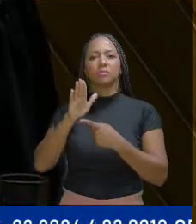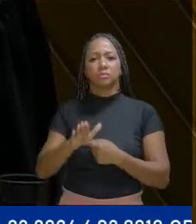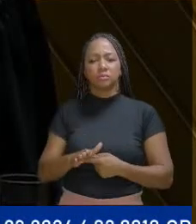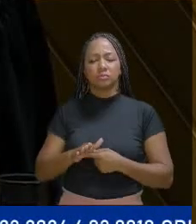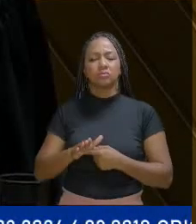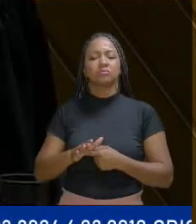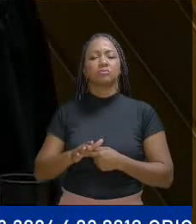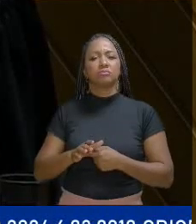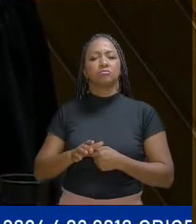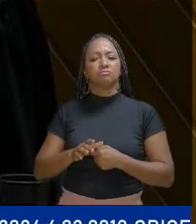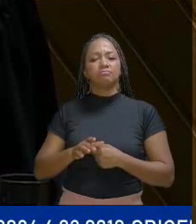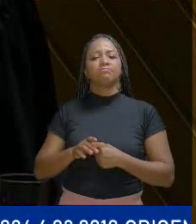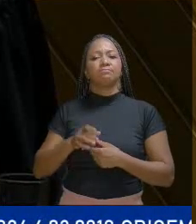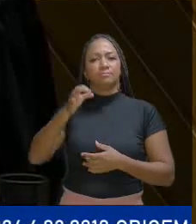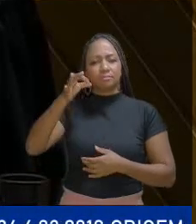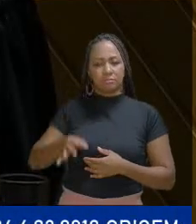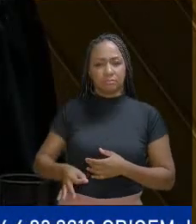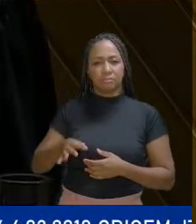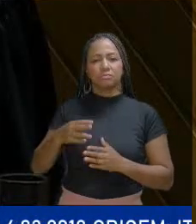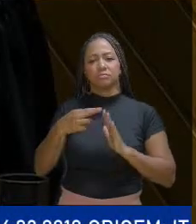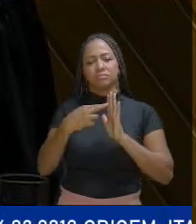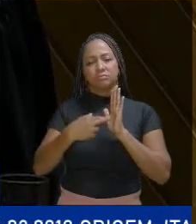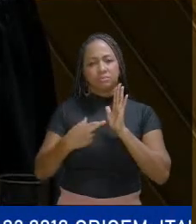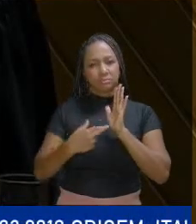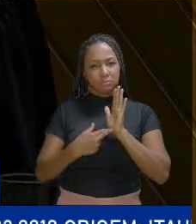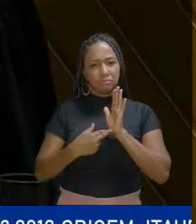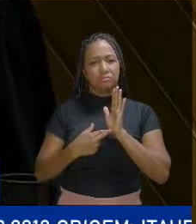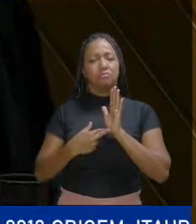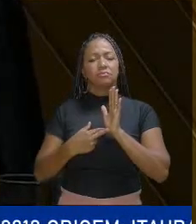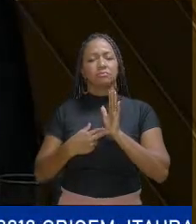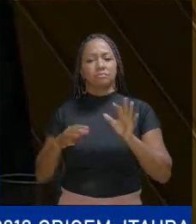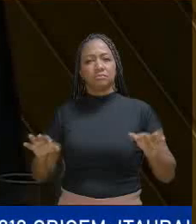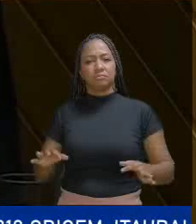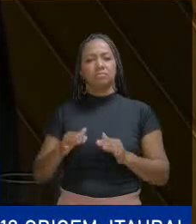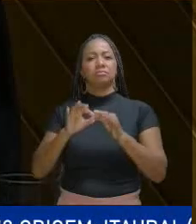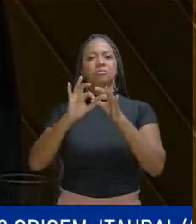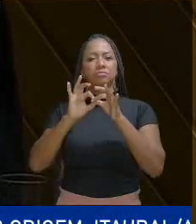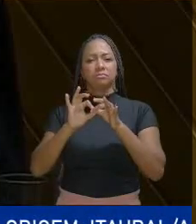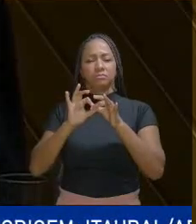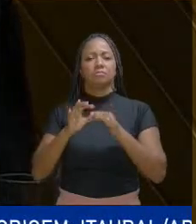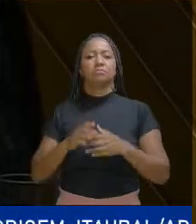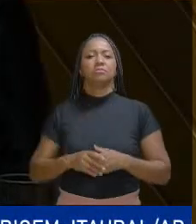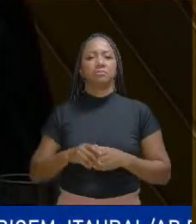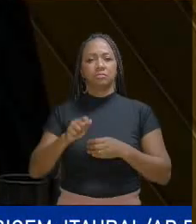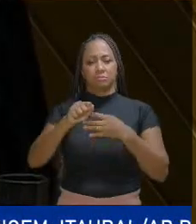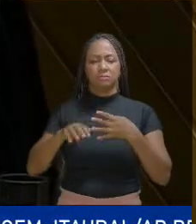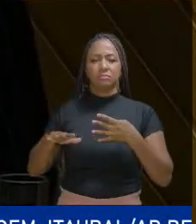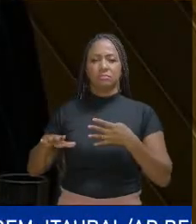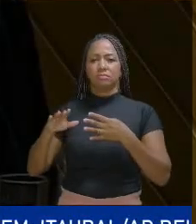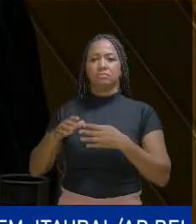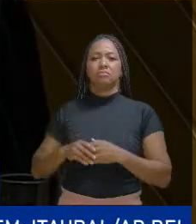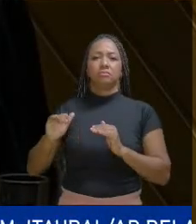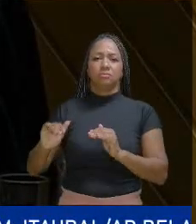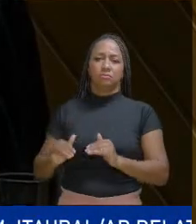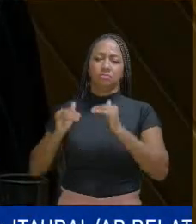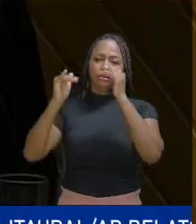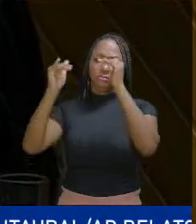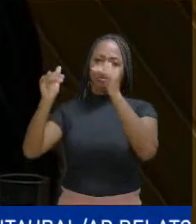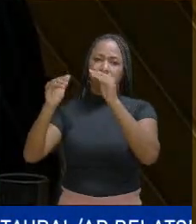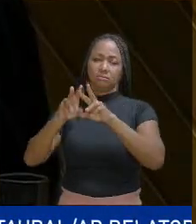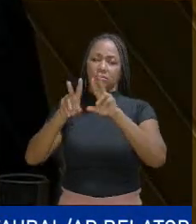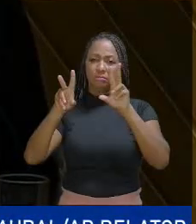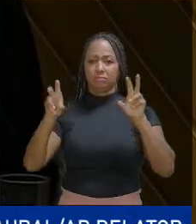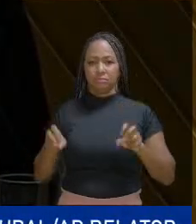com precisão a norma de regência e está alinhada à jurisprudência do Tribunal Superior Eleitoral.